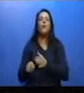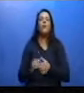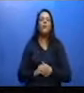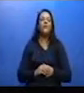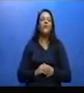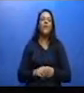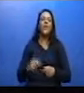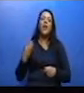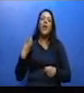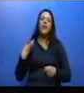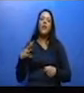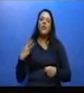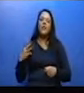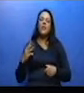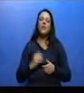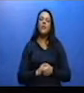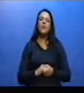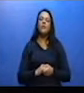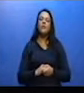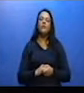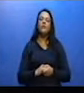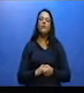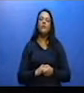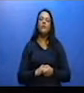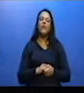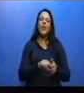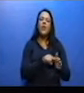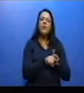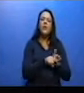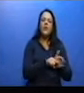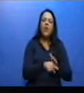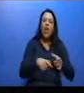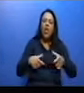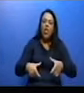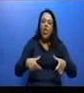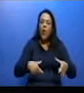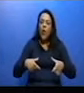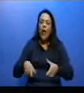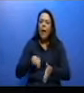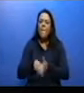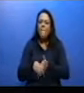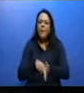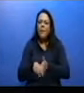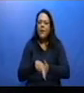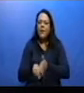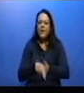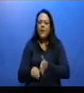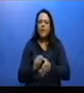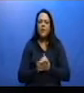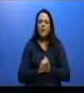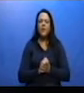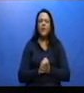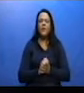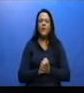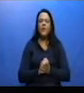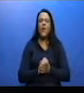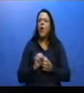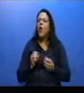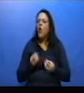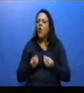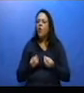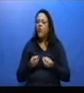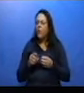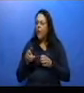Terceira etapa, definir a fonte onde vamos pesquisar essas informações, onde nós vamos retirar